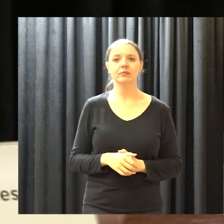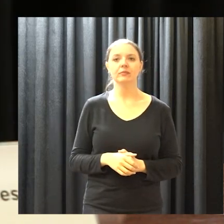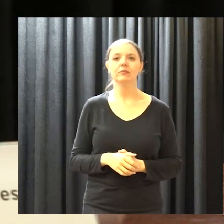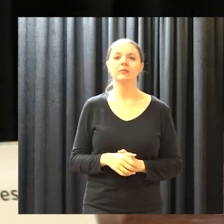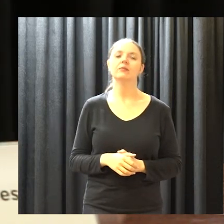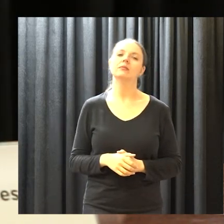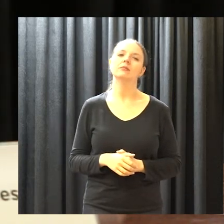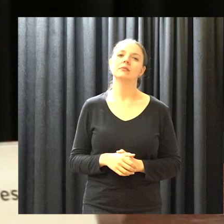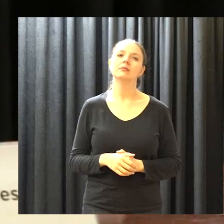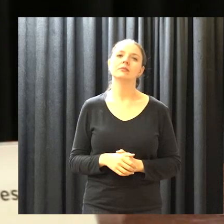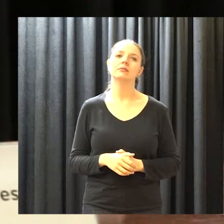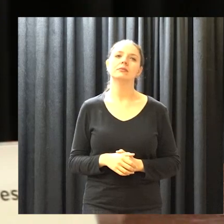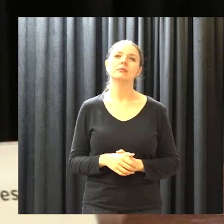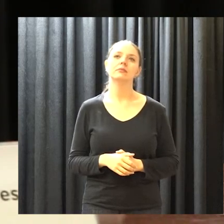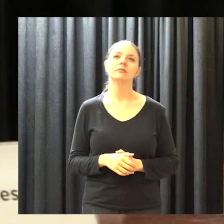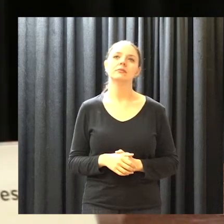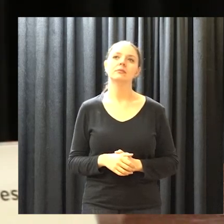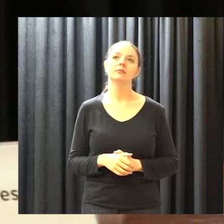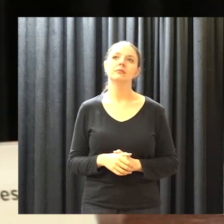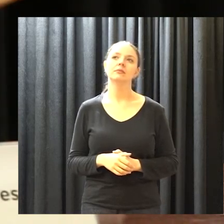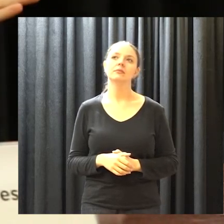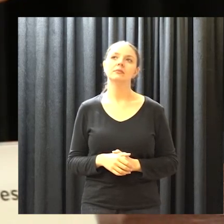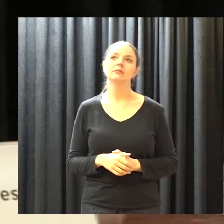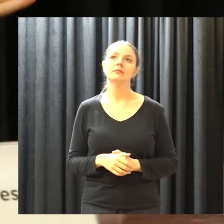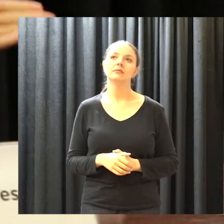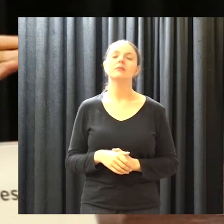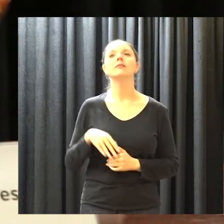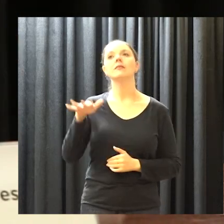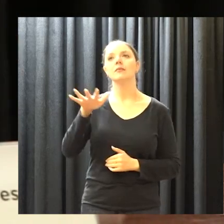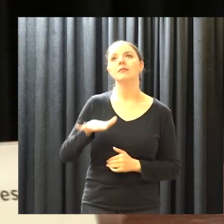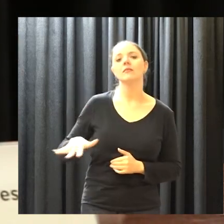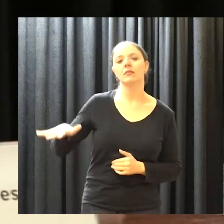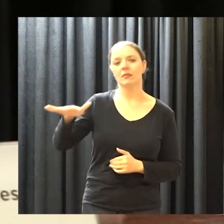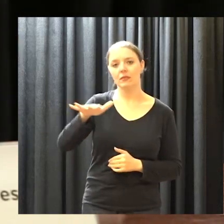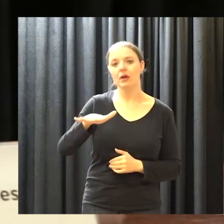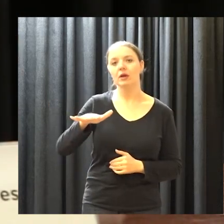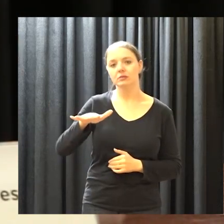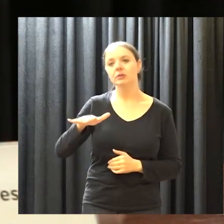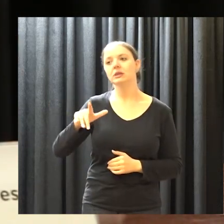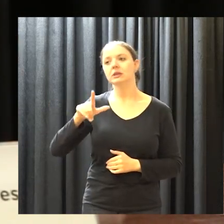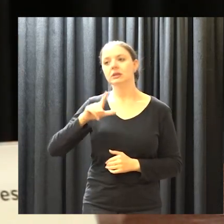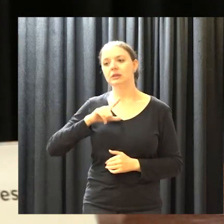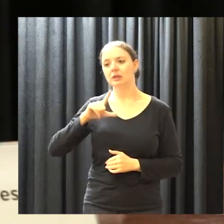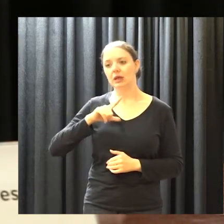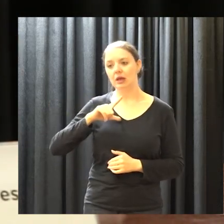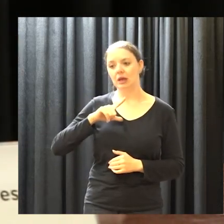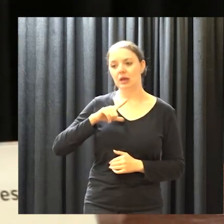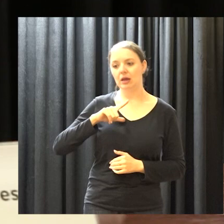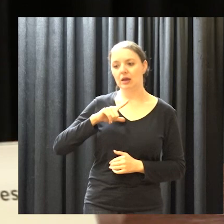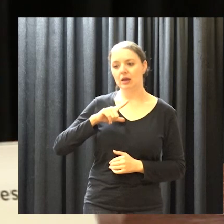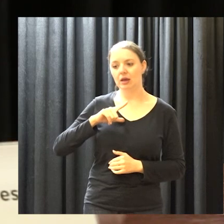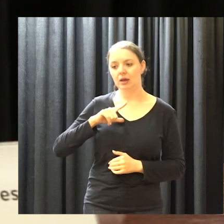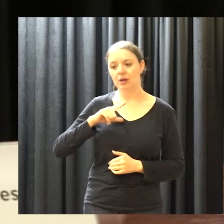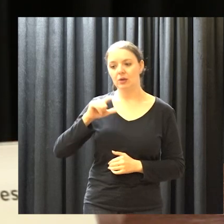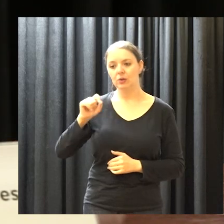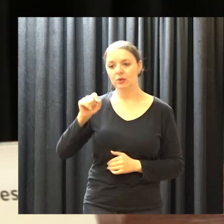que ali é traduzido para o Brasil pela minha colega Anaí Guedes de Mello e pela Helena Fields como Justiça